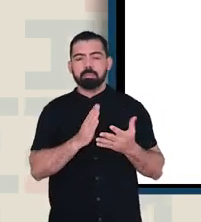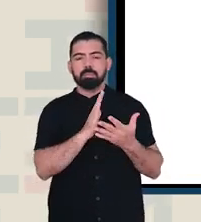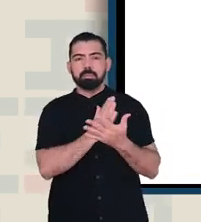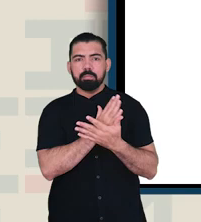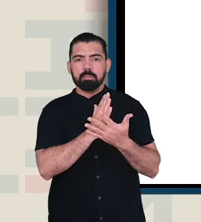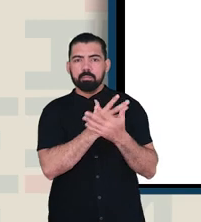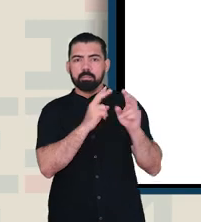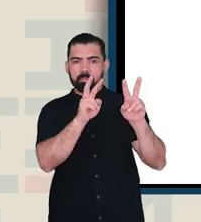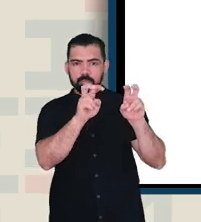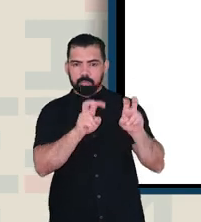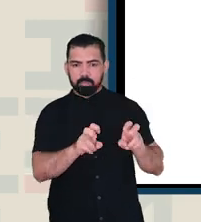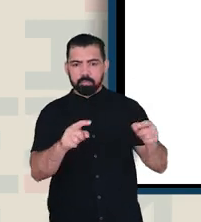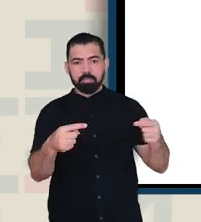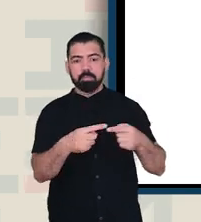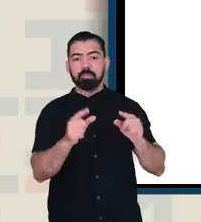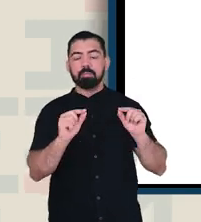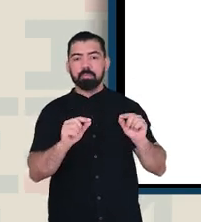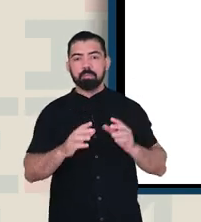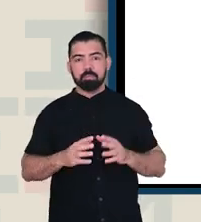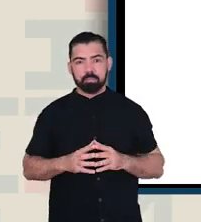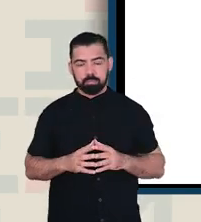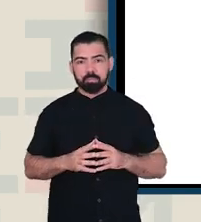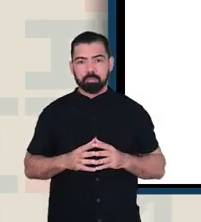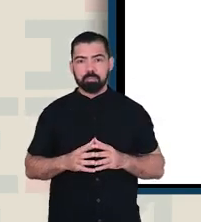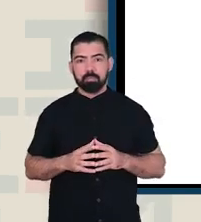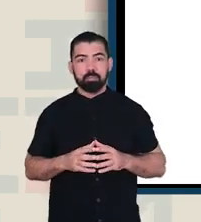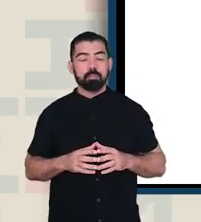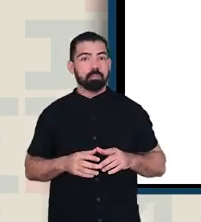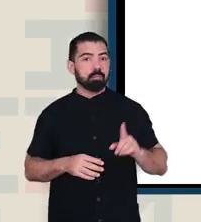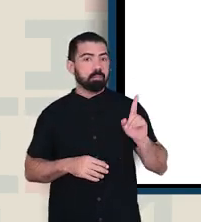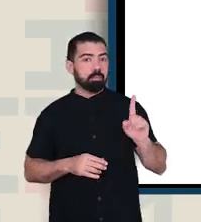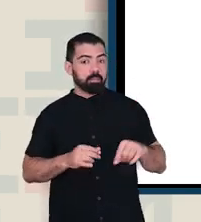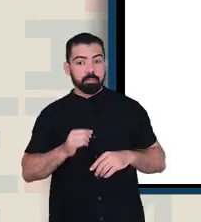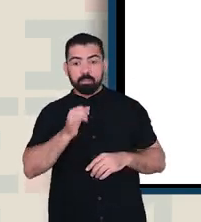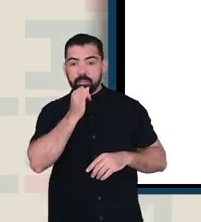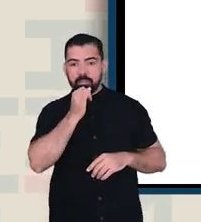algumas questões sobre já mais